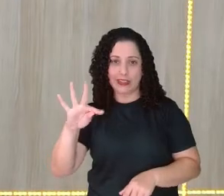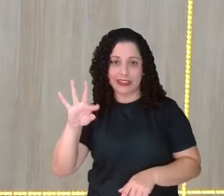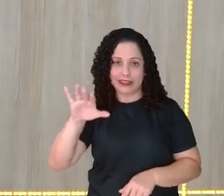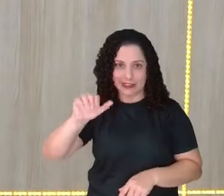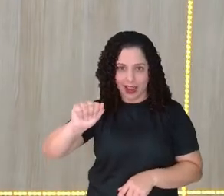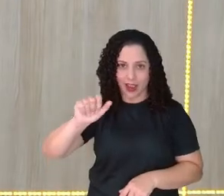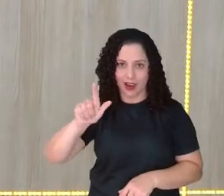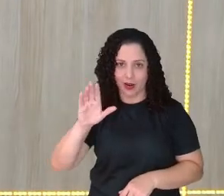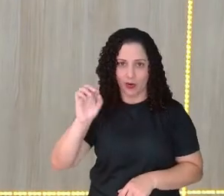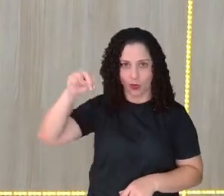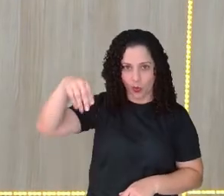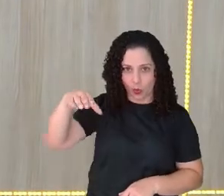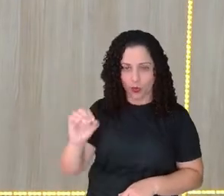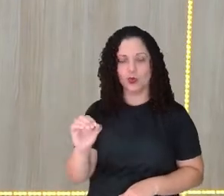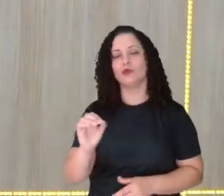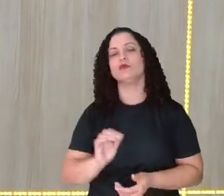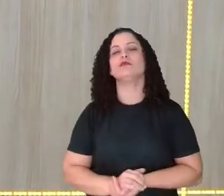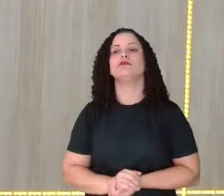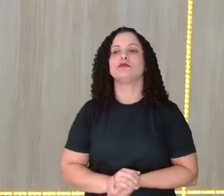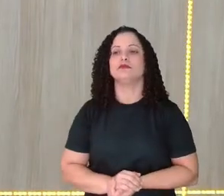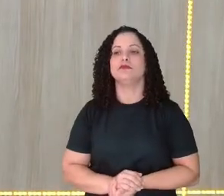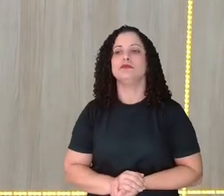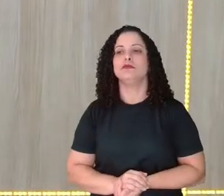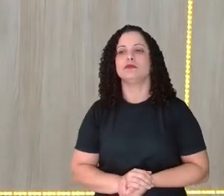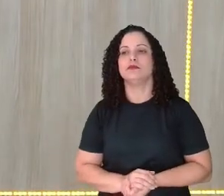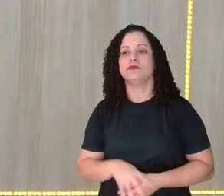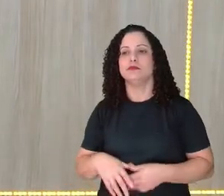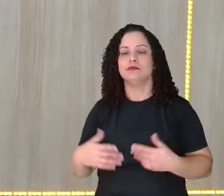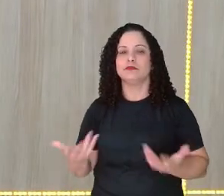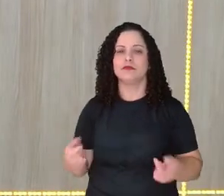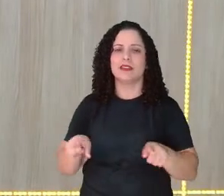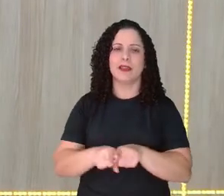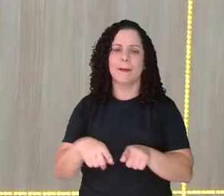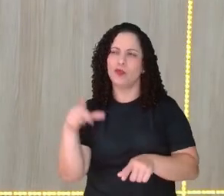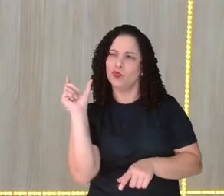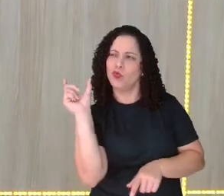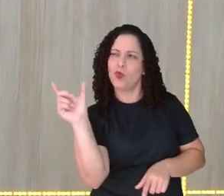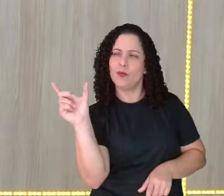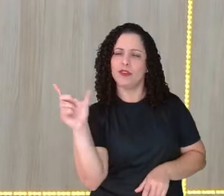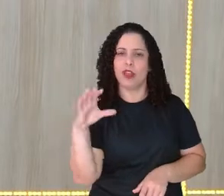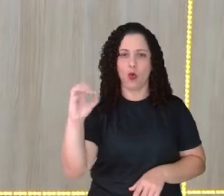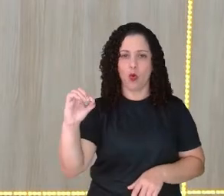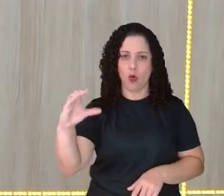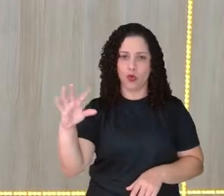Foi chamado aí de octógono muito mais por conta da pronúncia. Fica mais